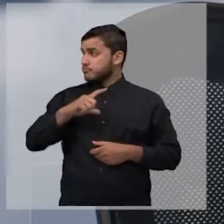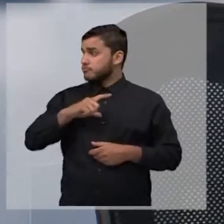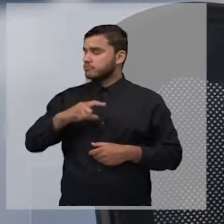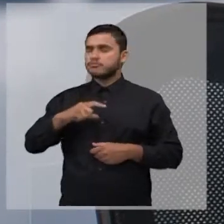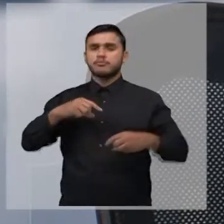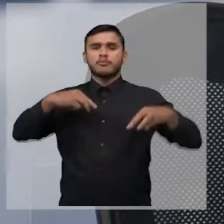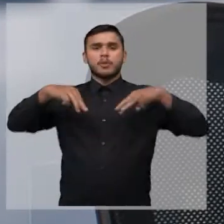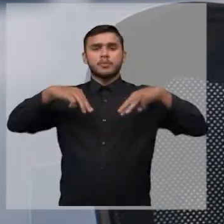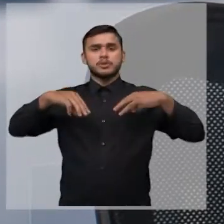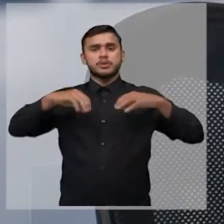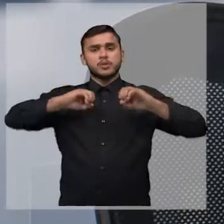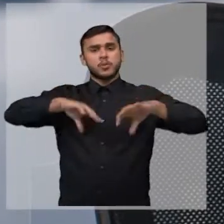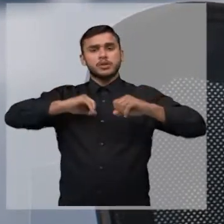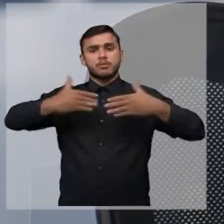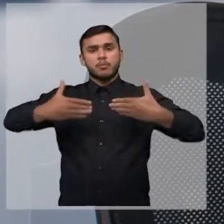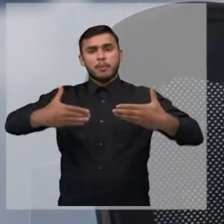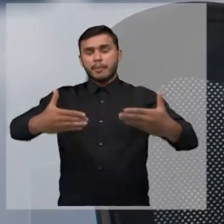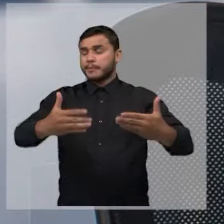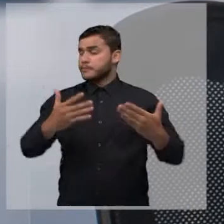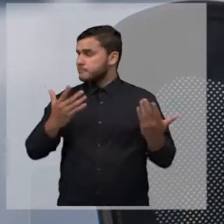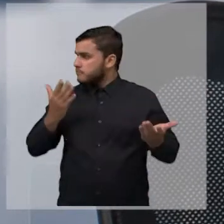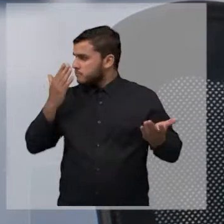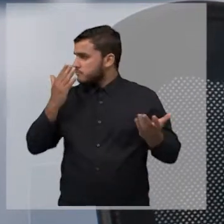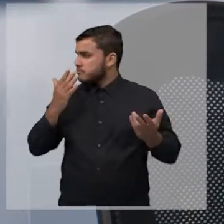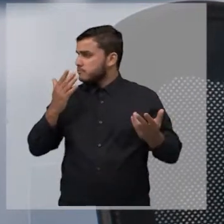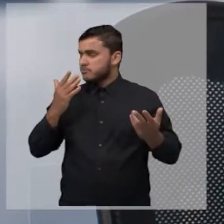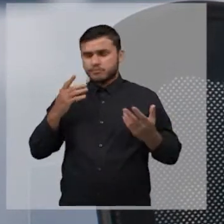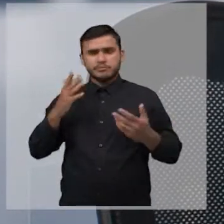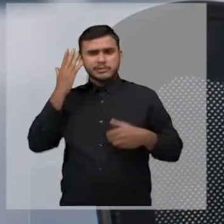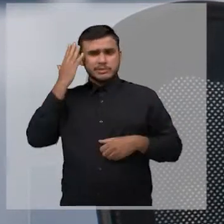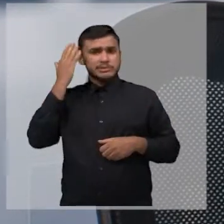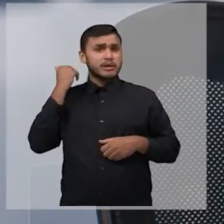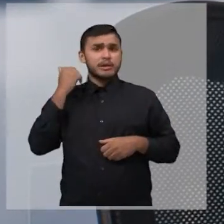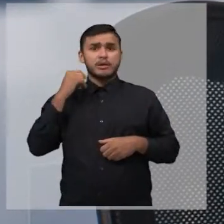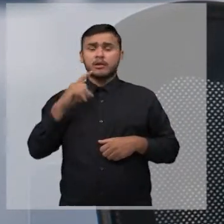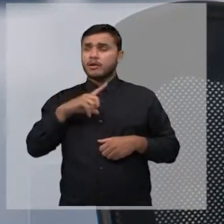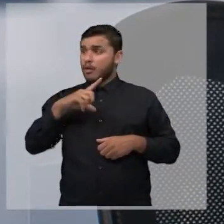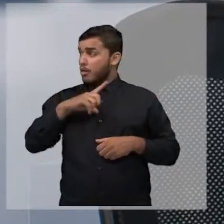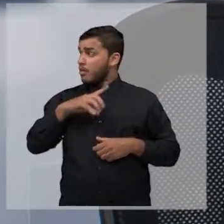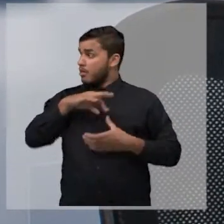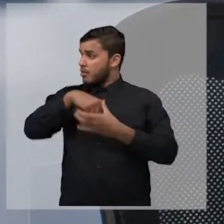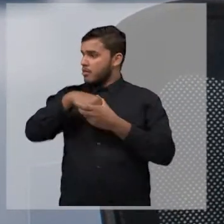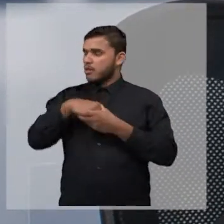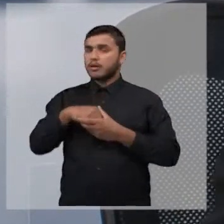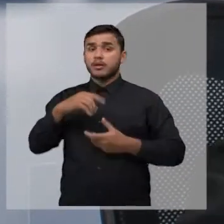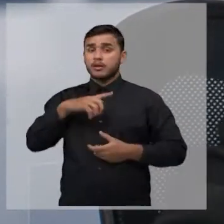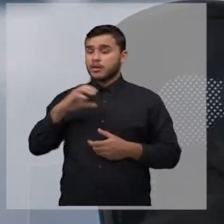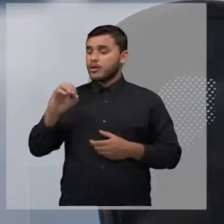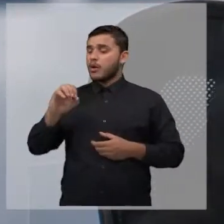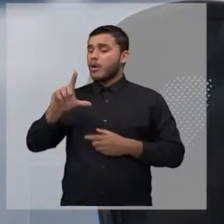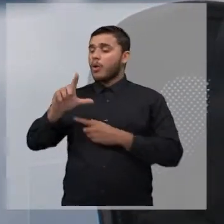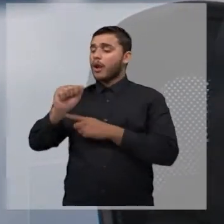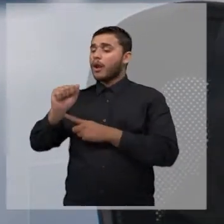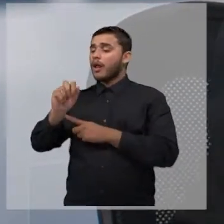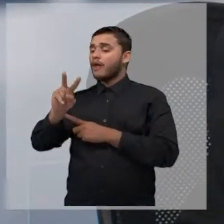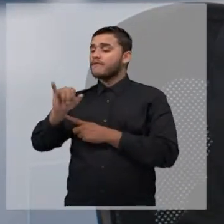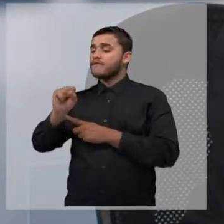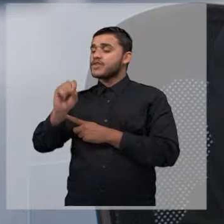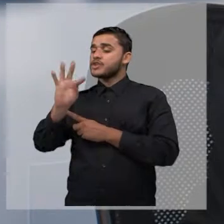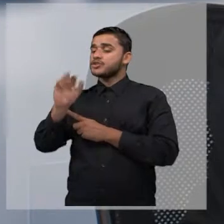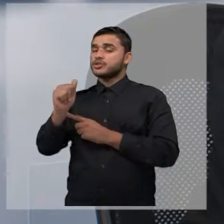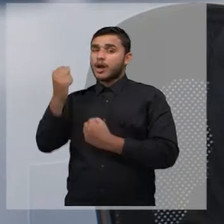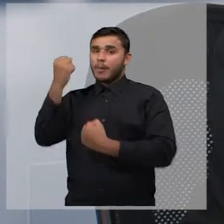o Ministério das Relações Exteriores, para que, em síntese, os olavistas, que é